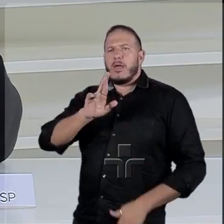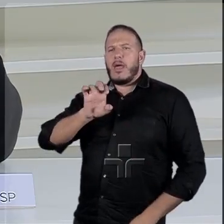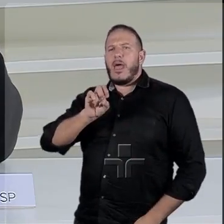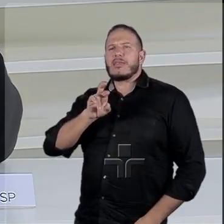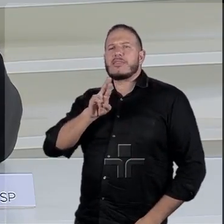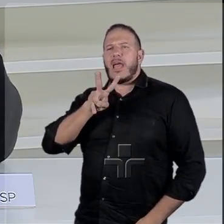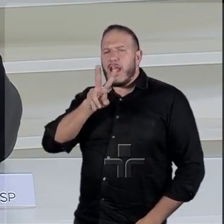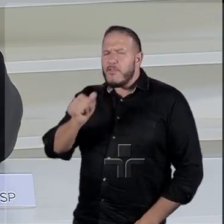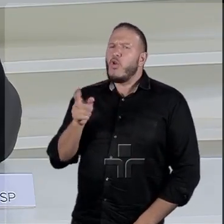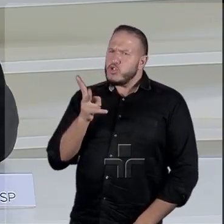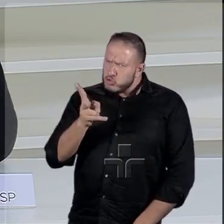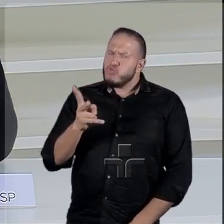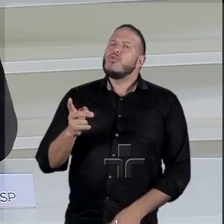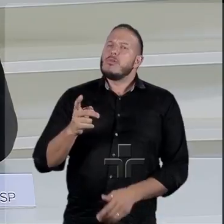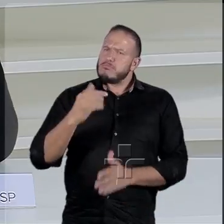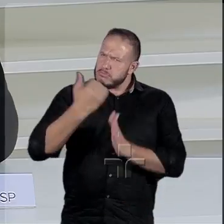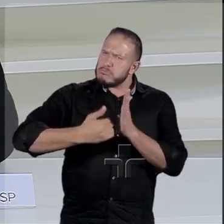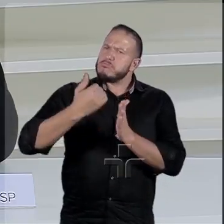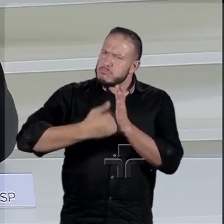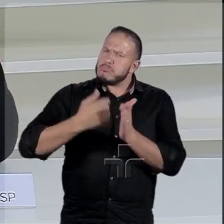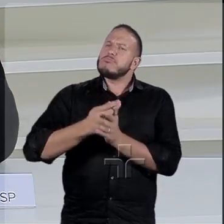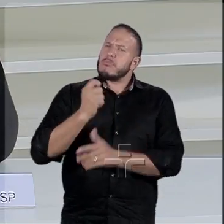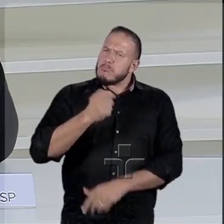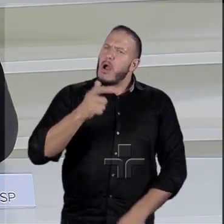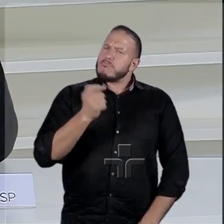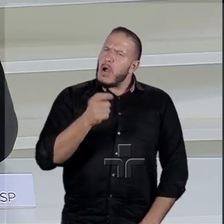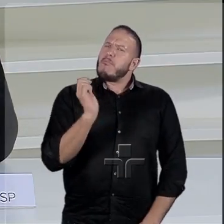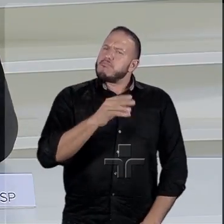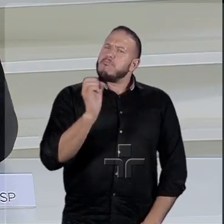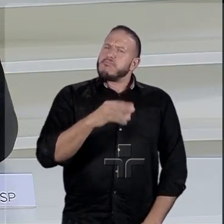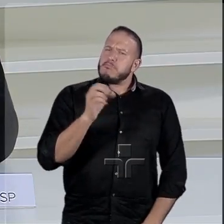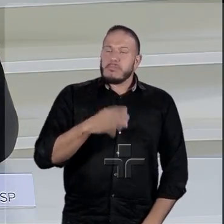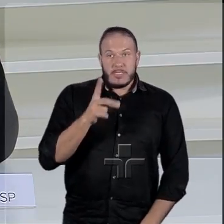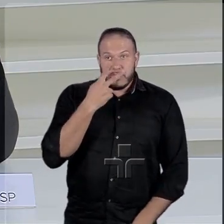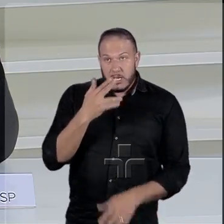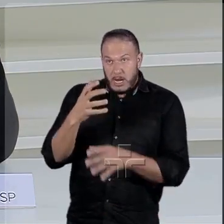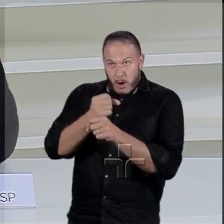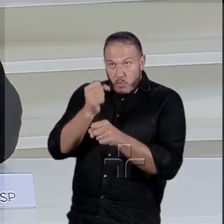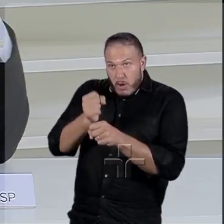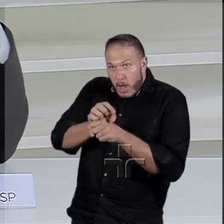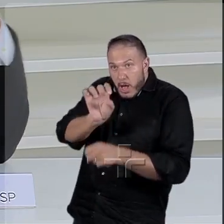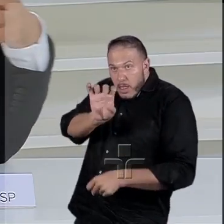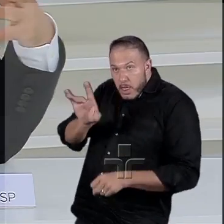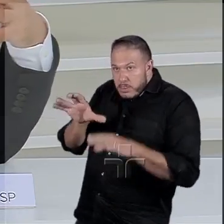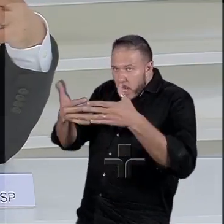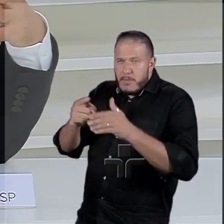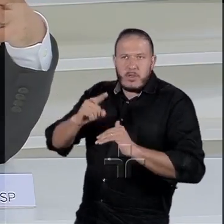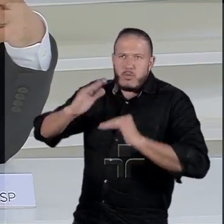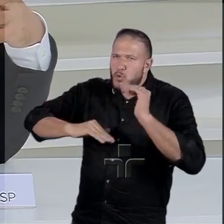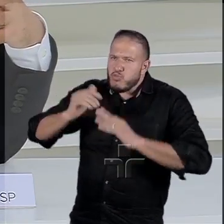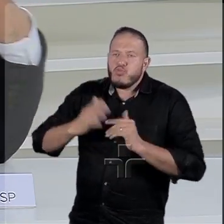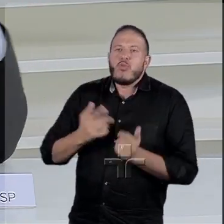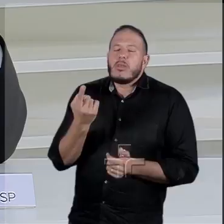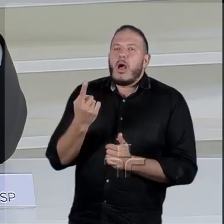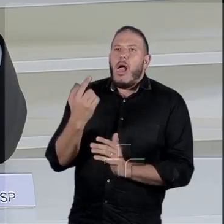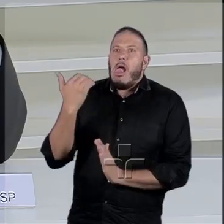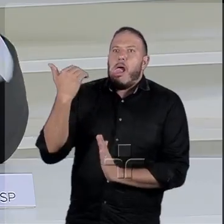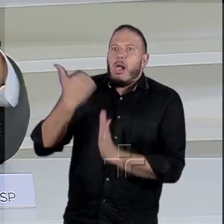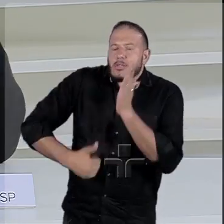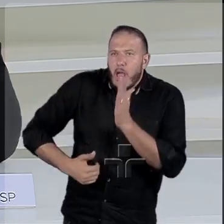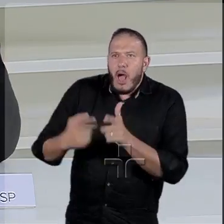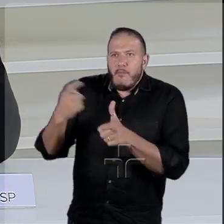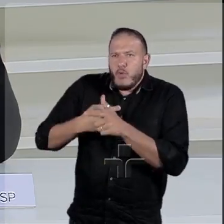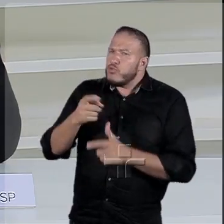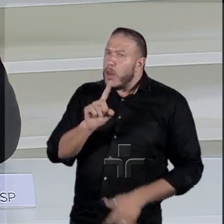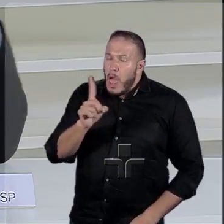totalidade. E, enfim, se você fizer o cálculo atuarial deles, eles não produzem um déficit muito grande. Quem produz déficit é